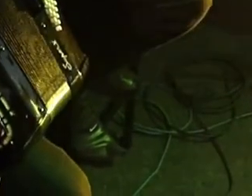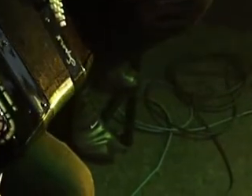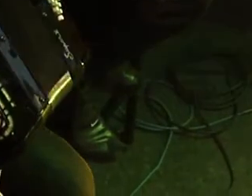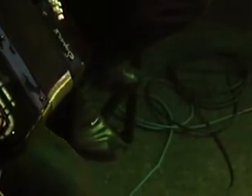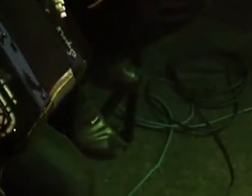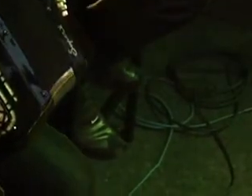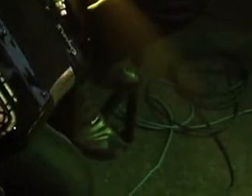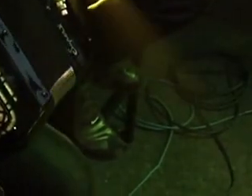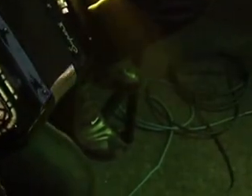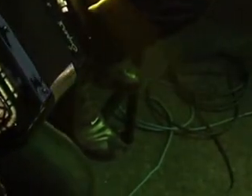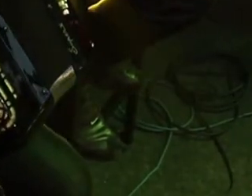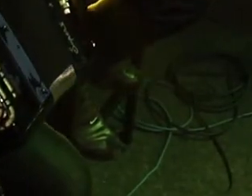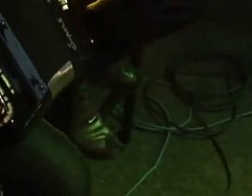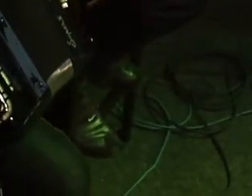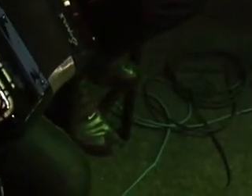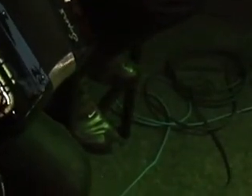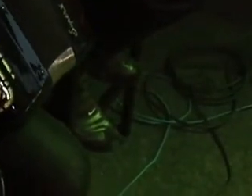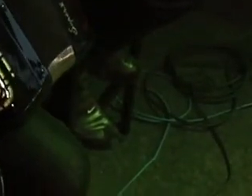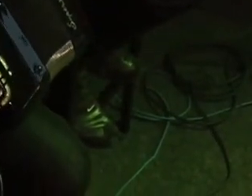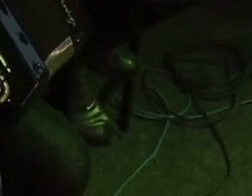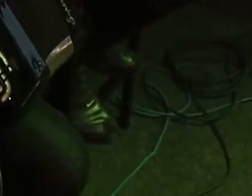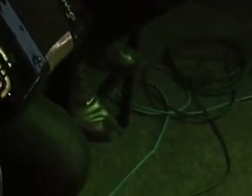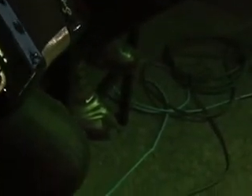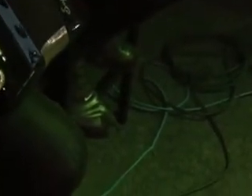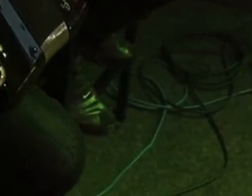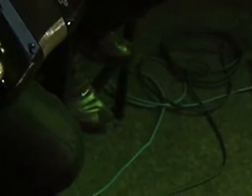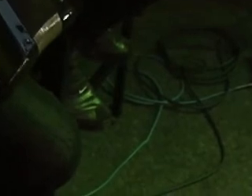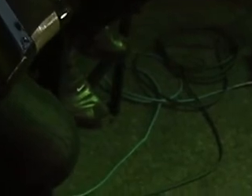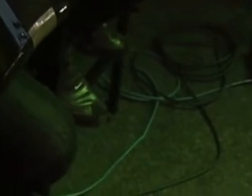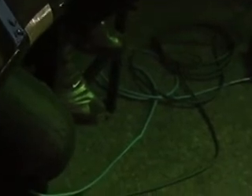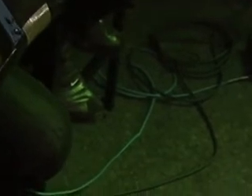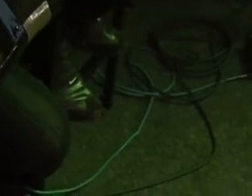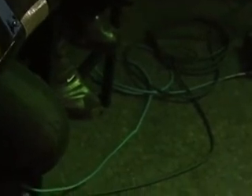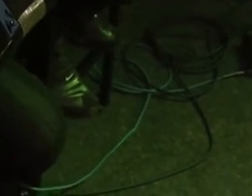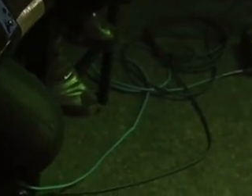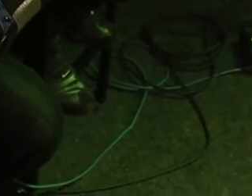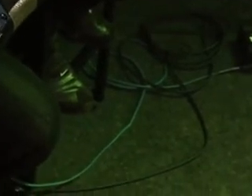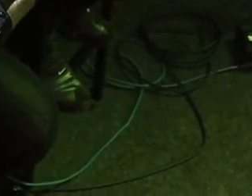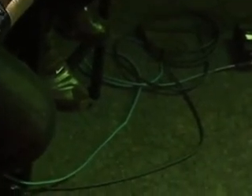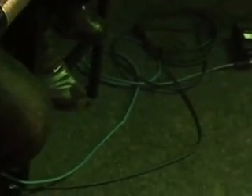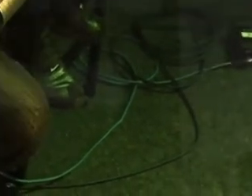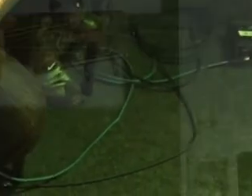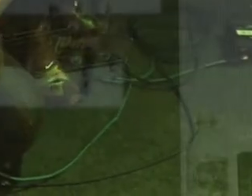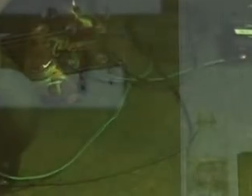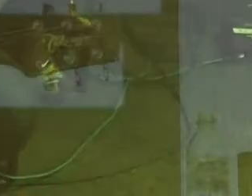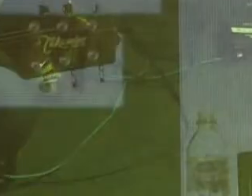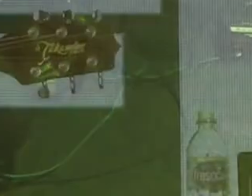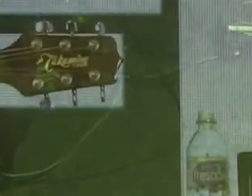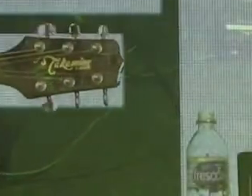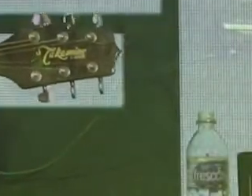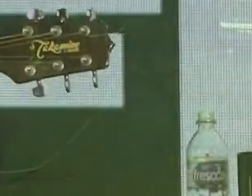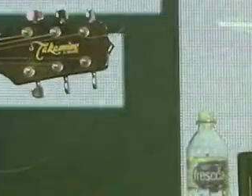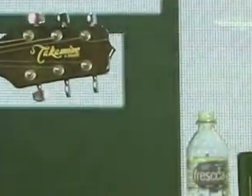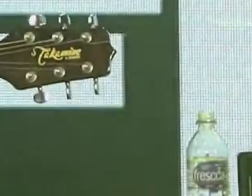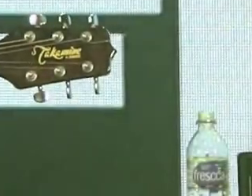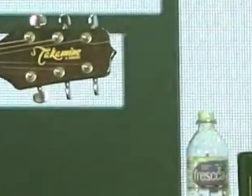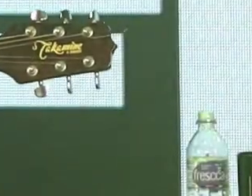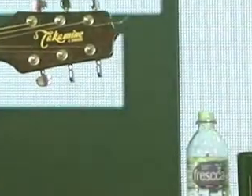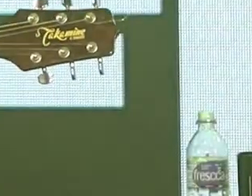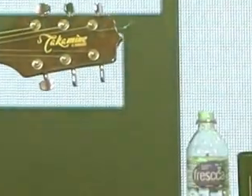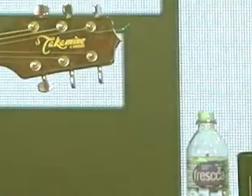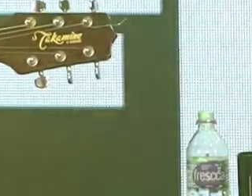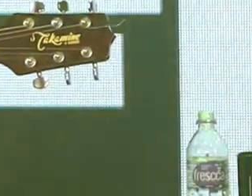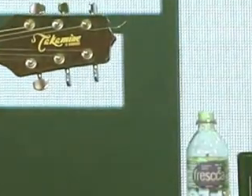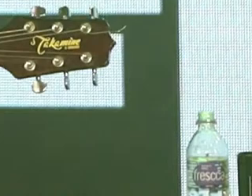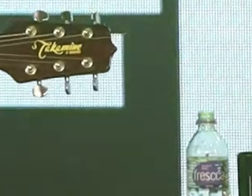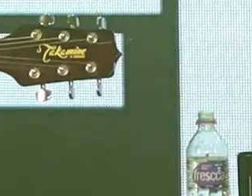Vamos sentir o sul. Preciso desse amor te amar a noite inteira. Se você me quer, saiba, eu também te